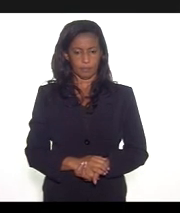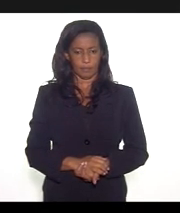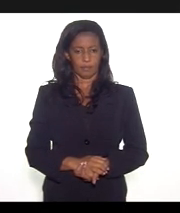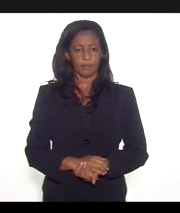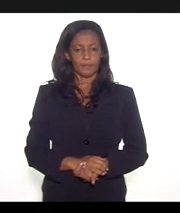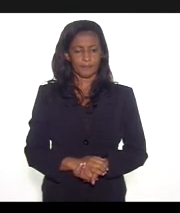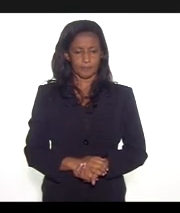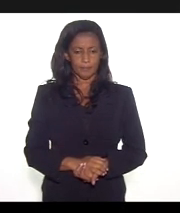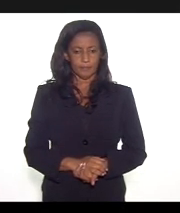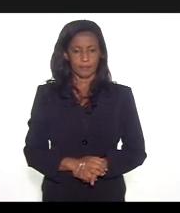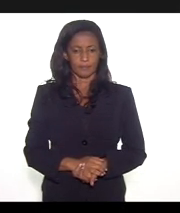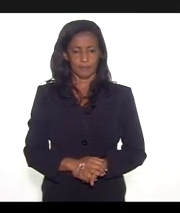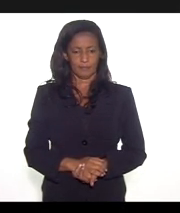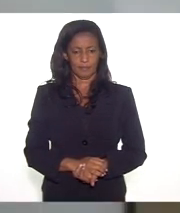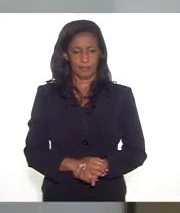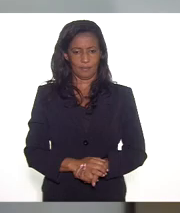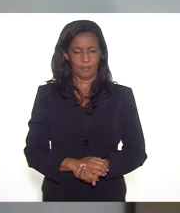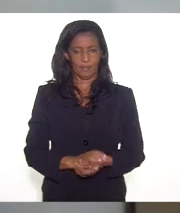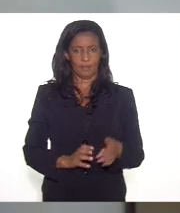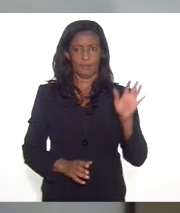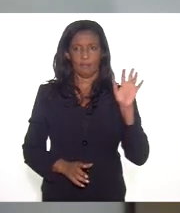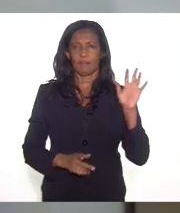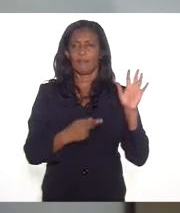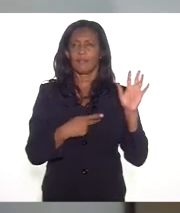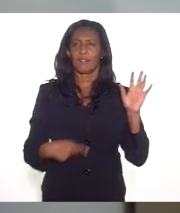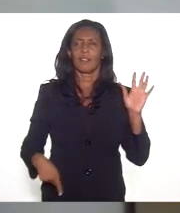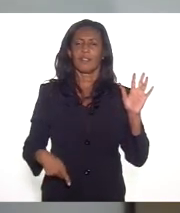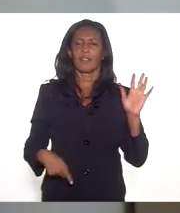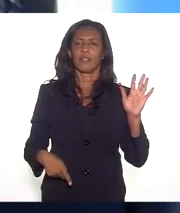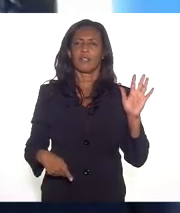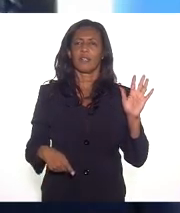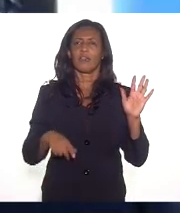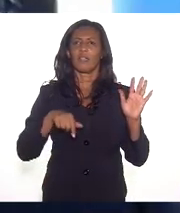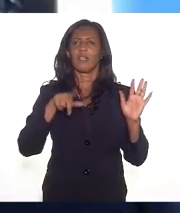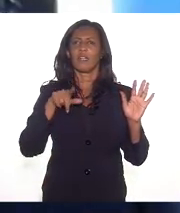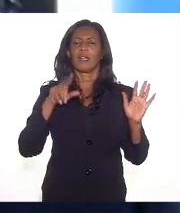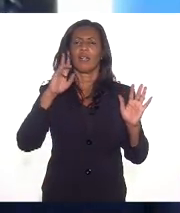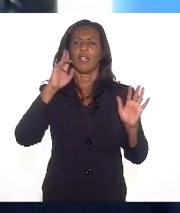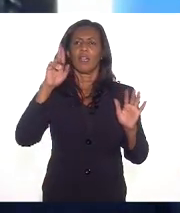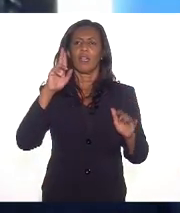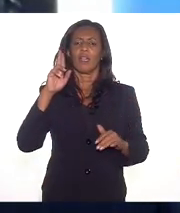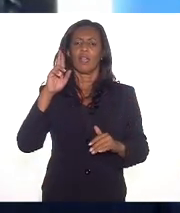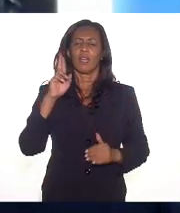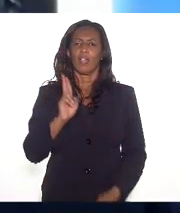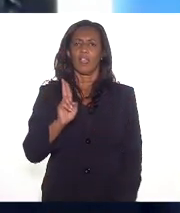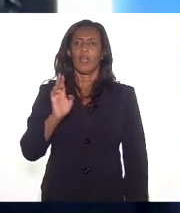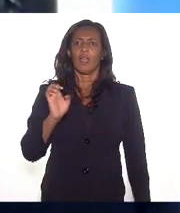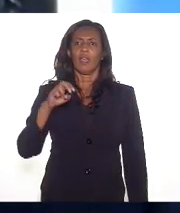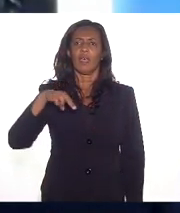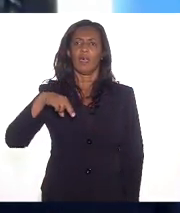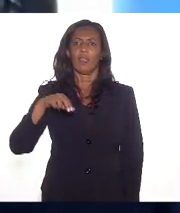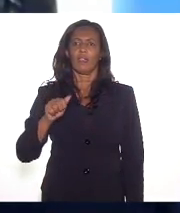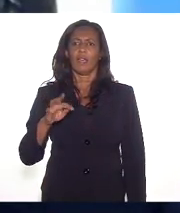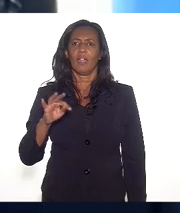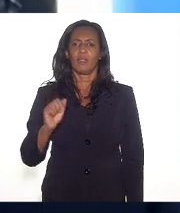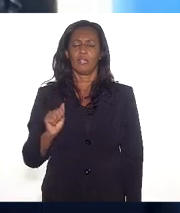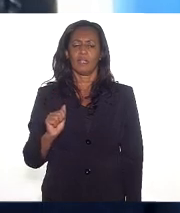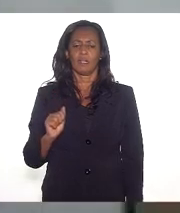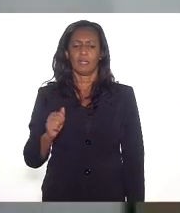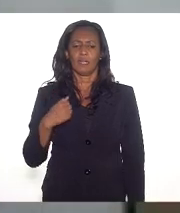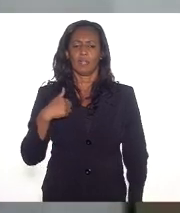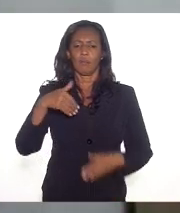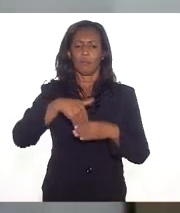Estava presente. Presidente, presidente, o destaque é de quem? O destaque é da deputada Renata Souza. Meu